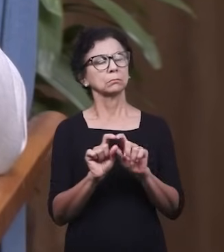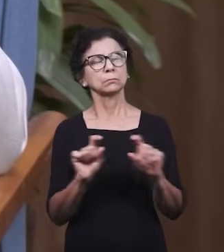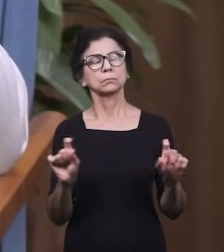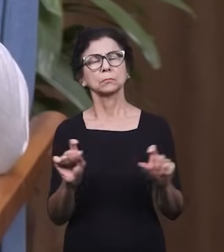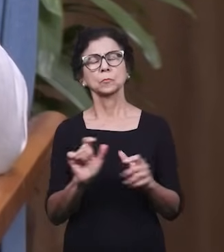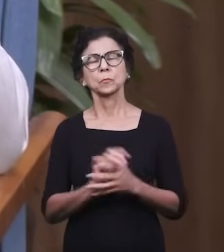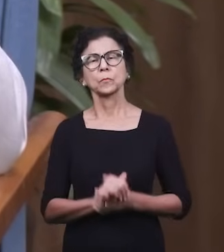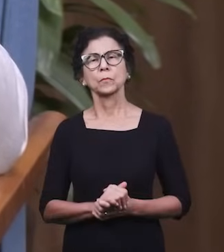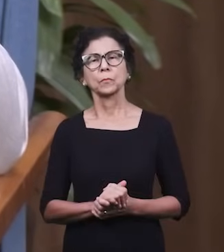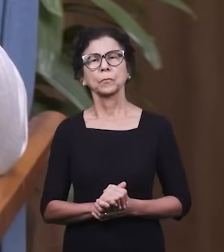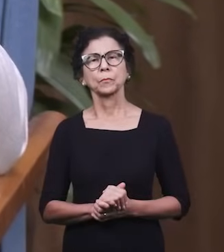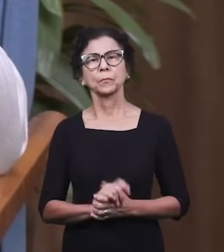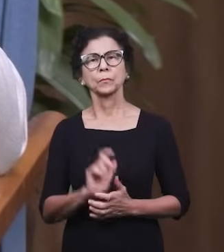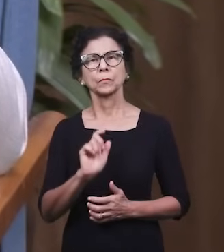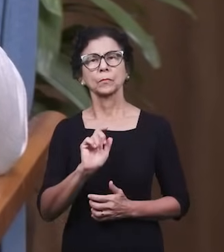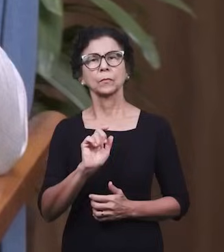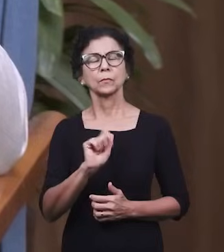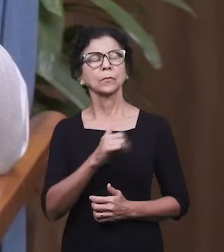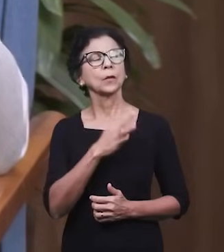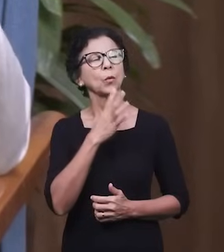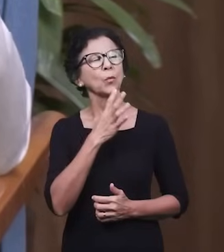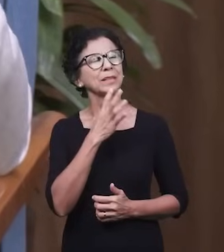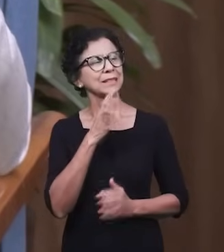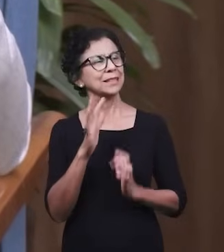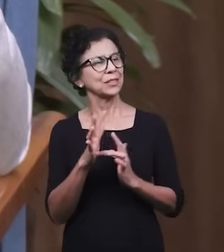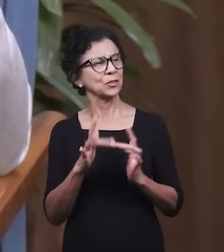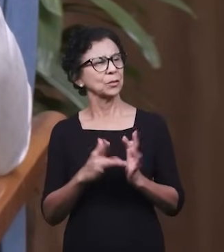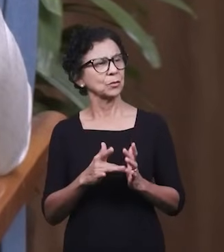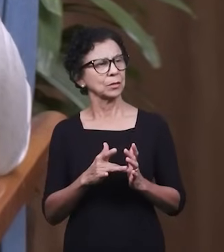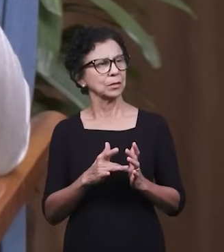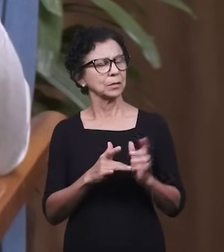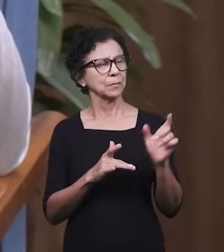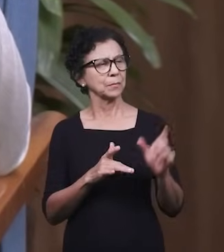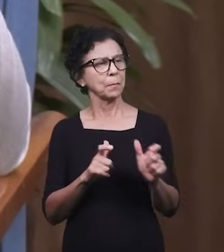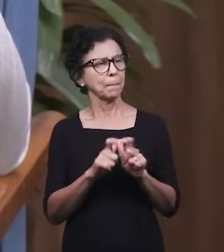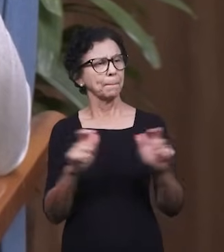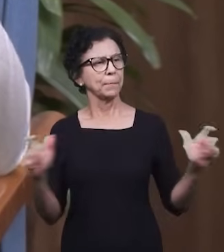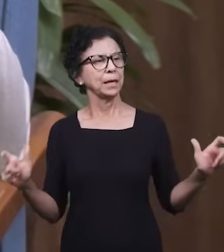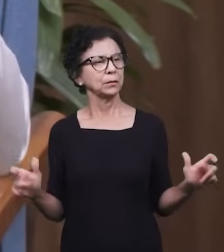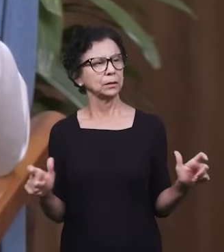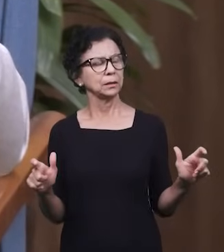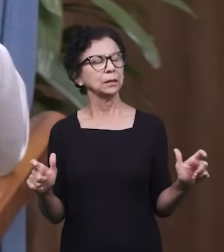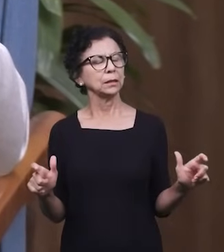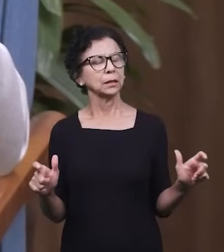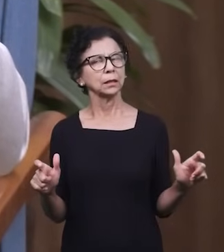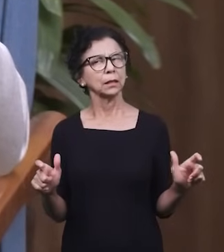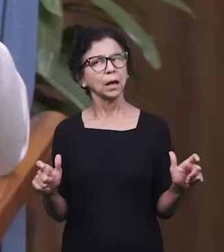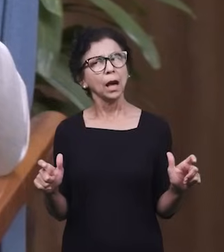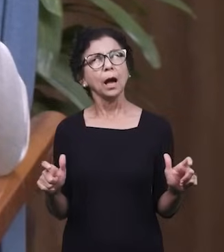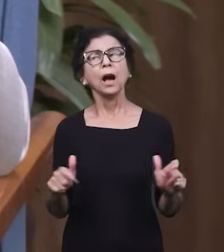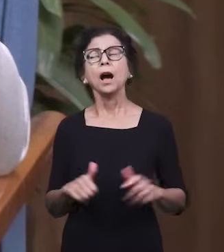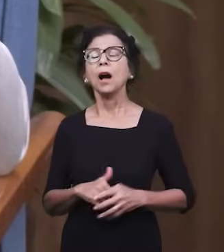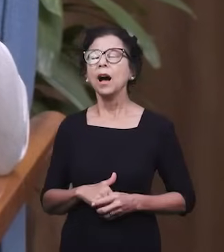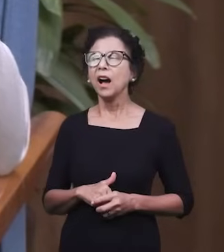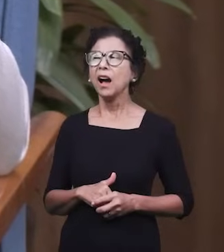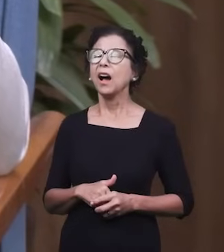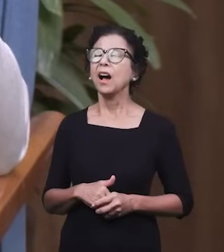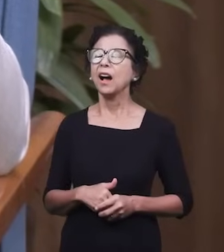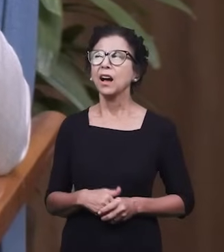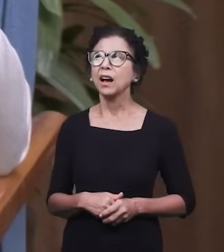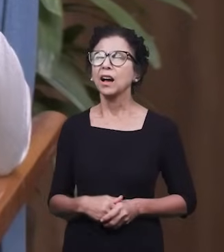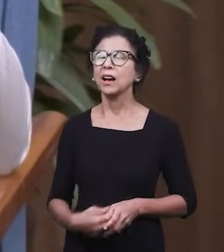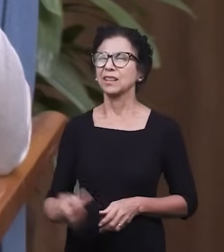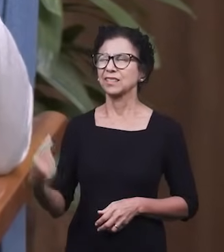A maioria das pessoas sabem quem é Jesus. Isso é uma coisa. A história. É história. Né? Quem é,